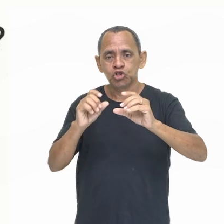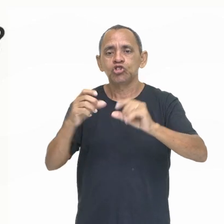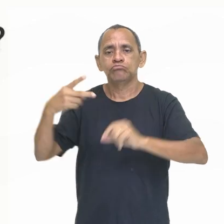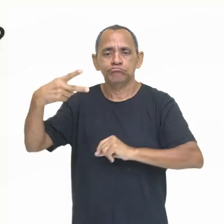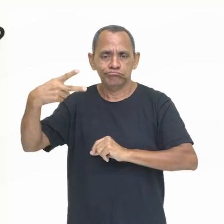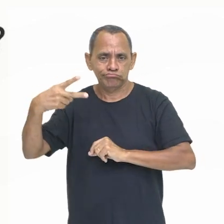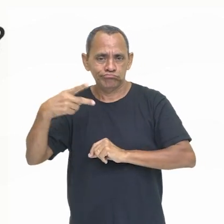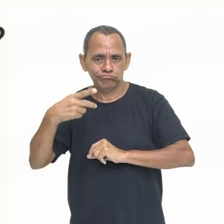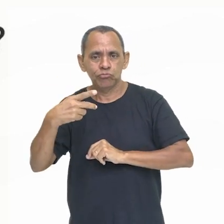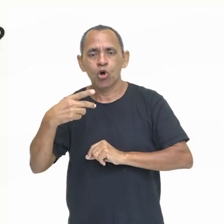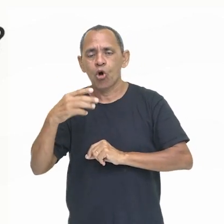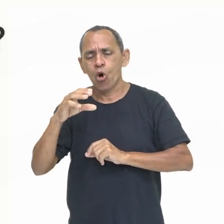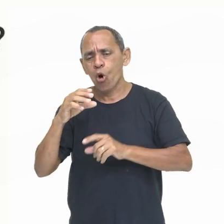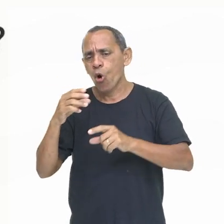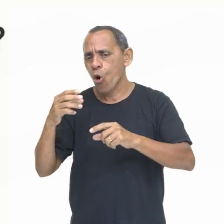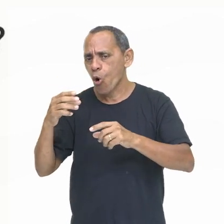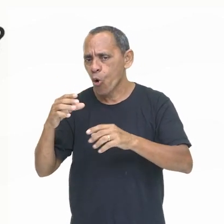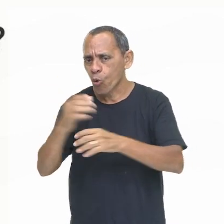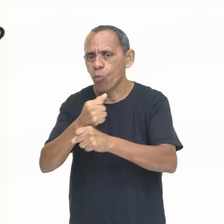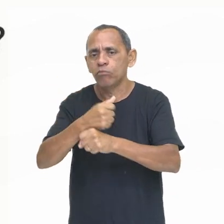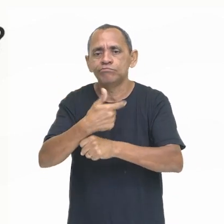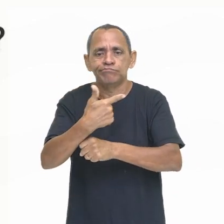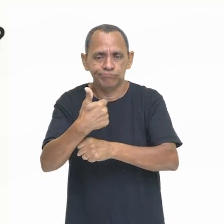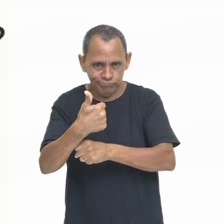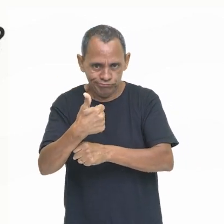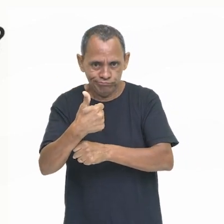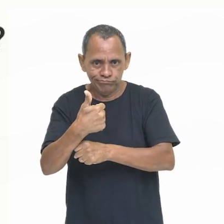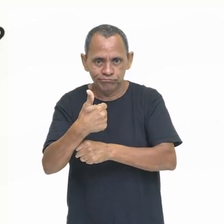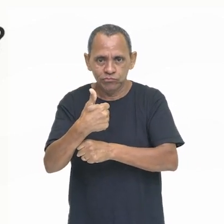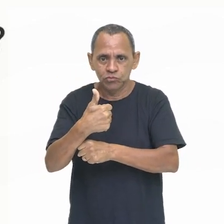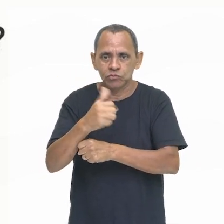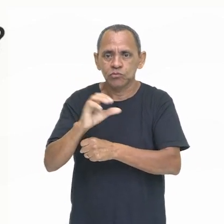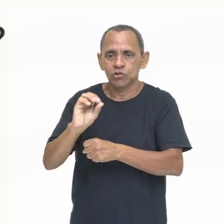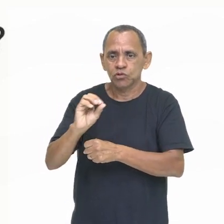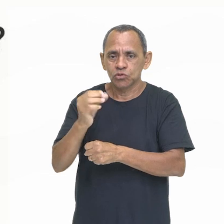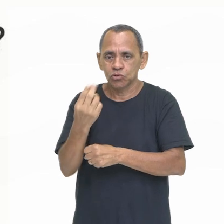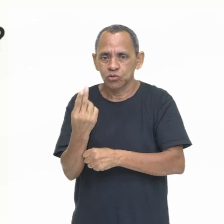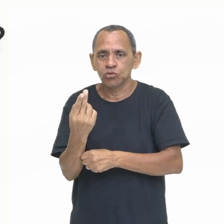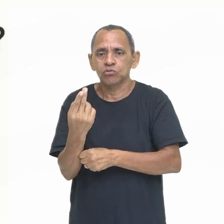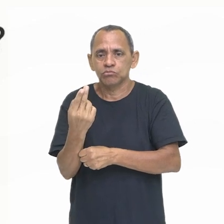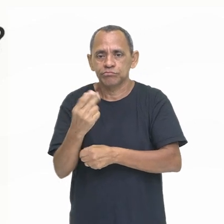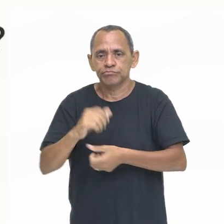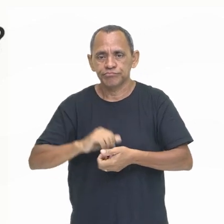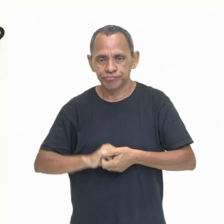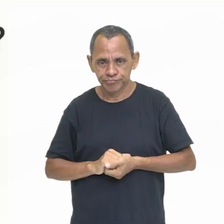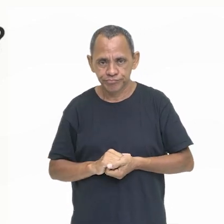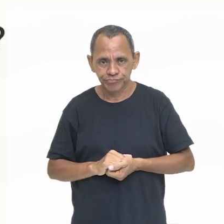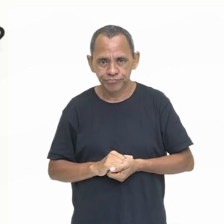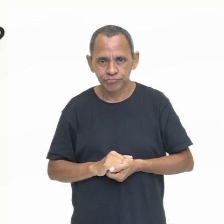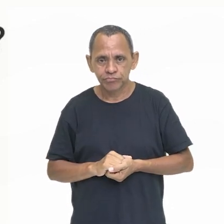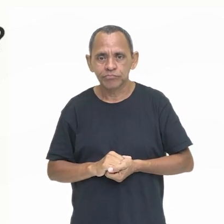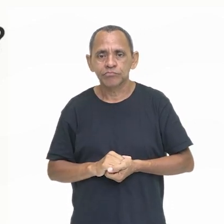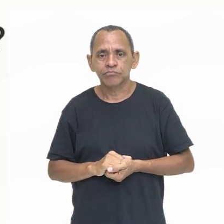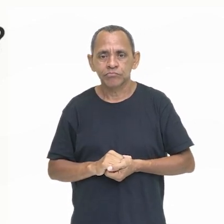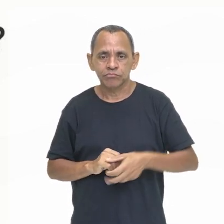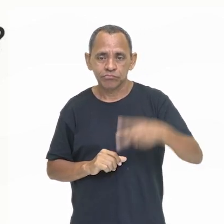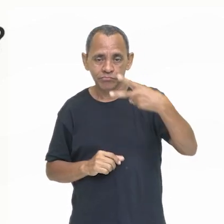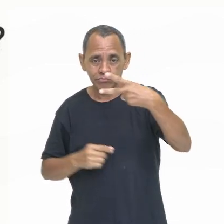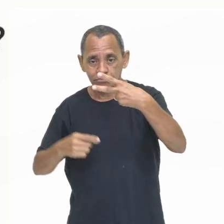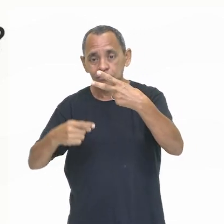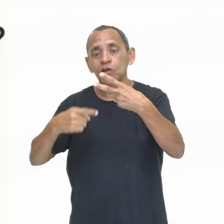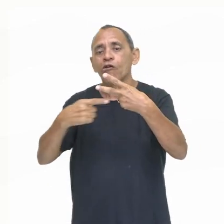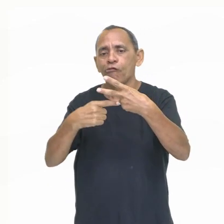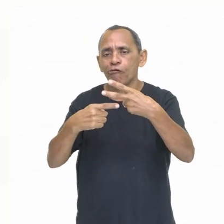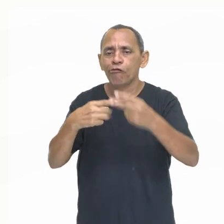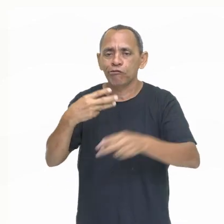1 e x menor ou igual a 3, tá legal? Então, ela é crescente para esse intervalo. Bora olhar aqui no